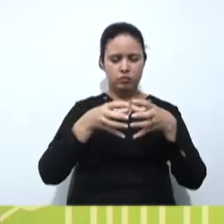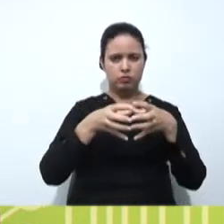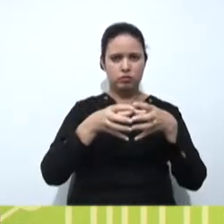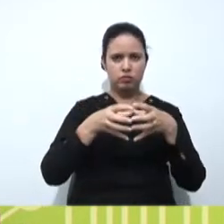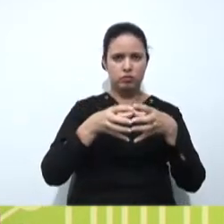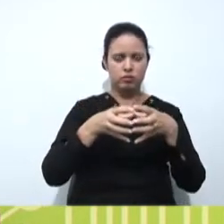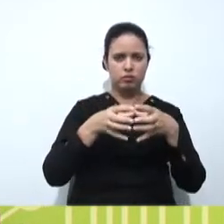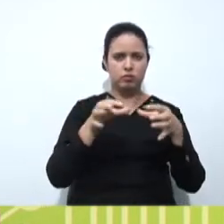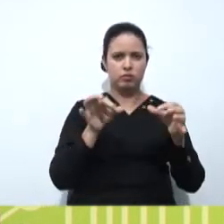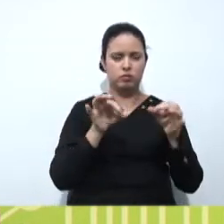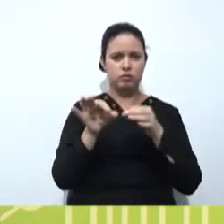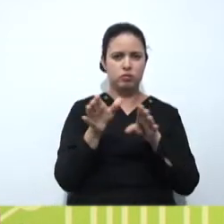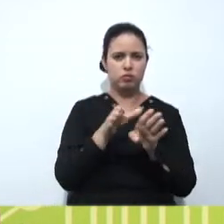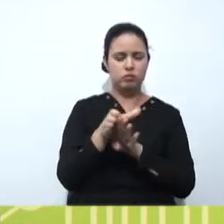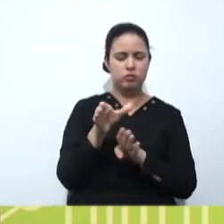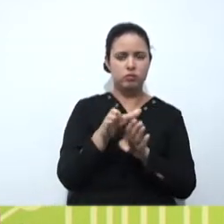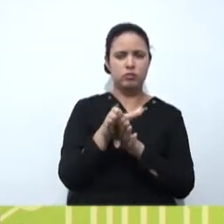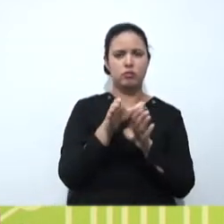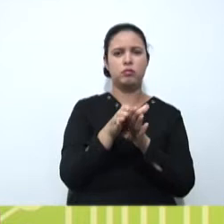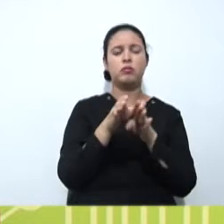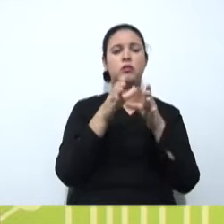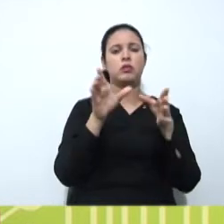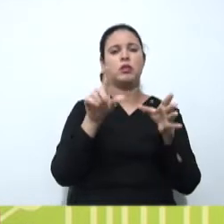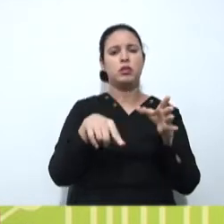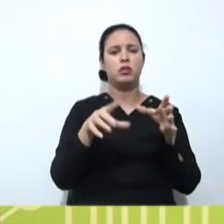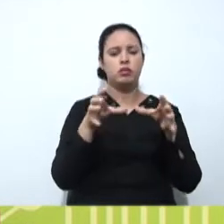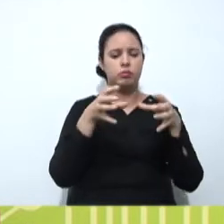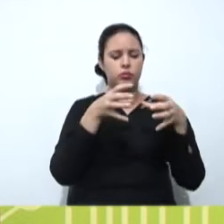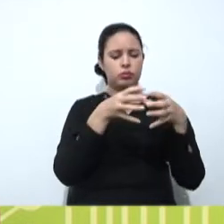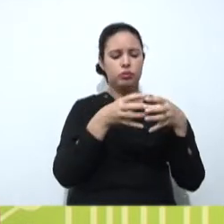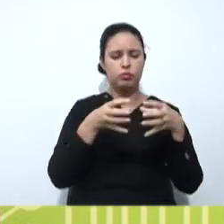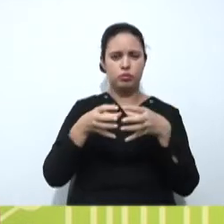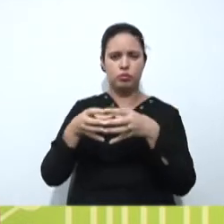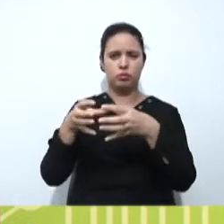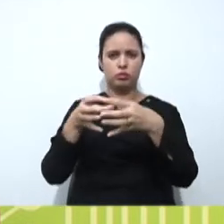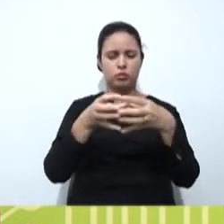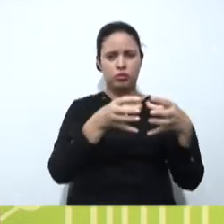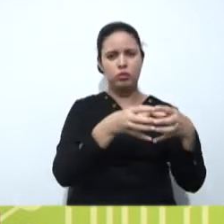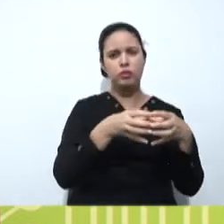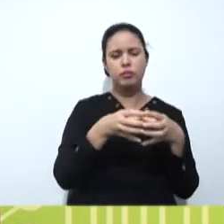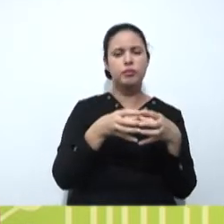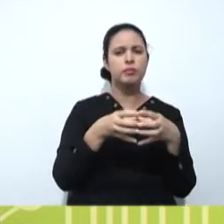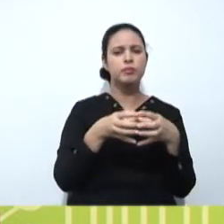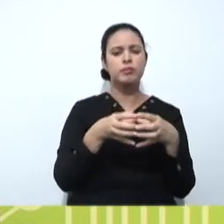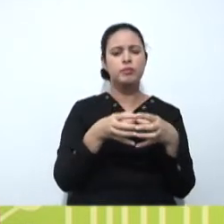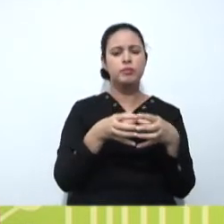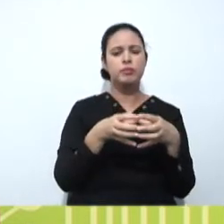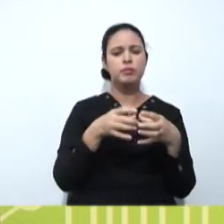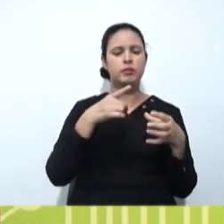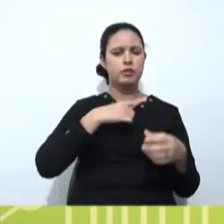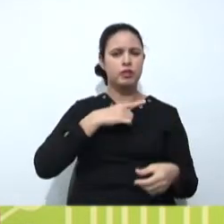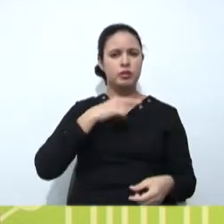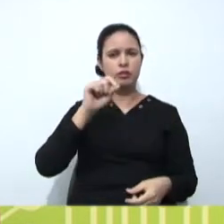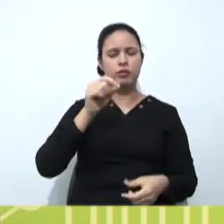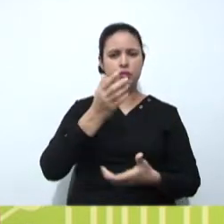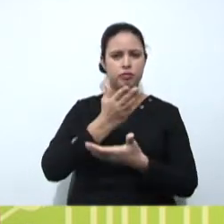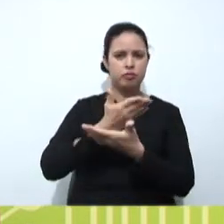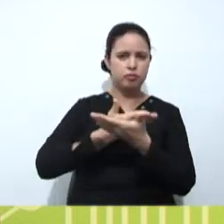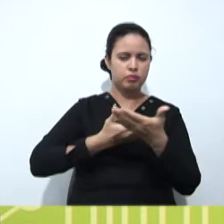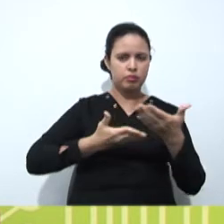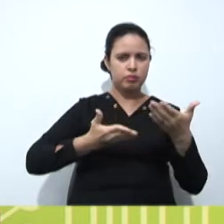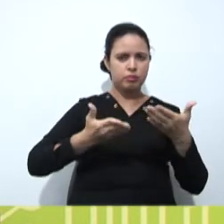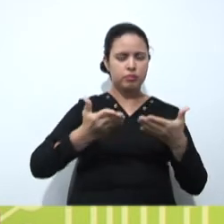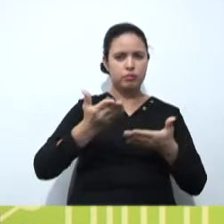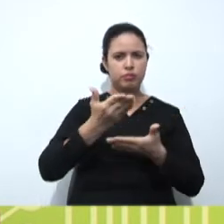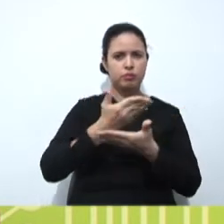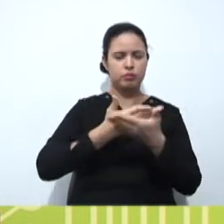um conselho. Então, são todas organizações coletivas que têm uma composição por